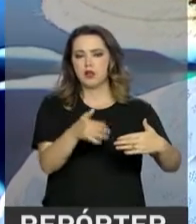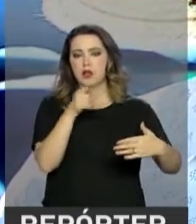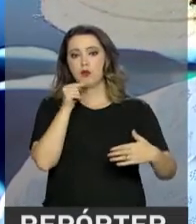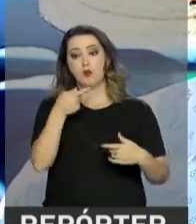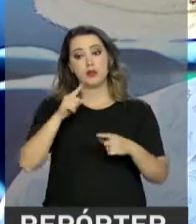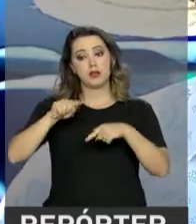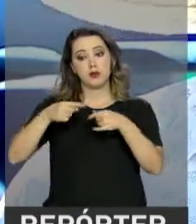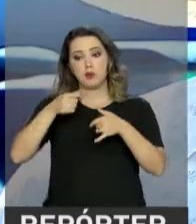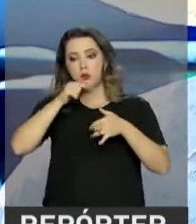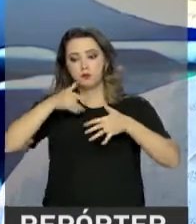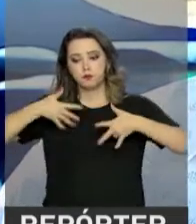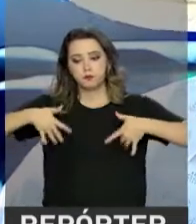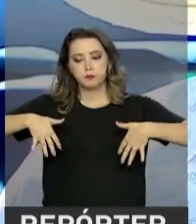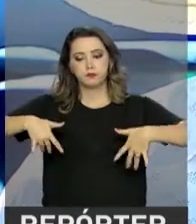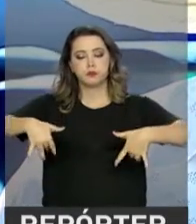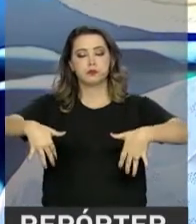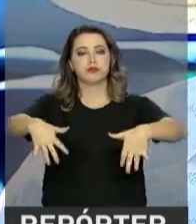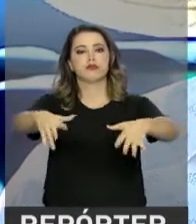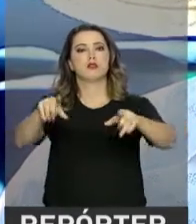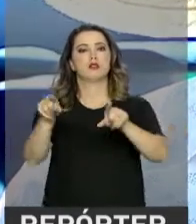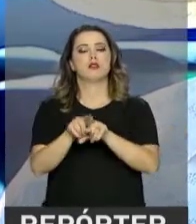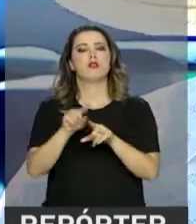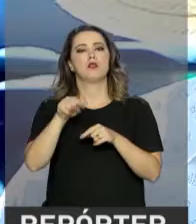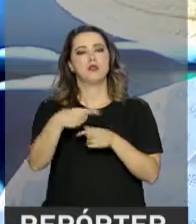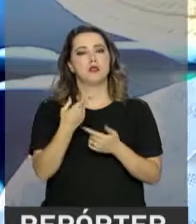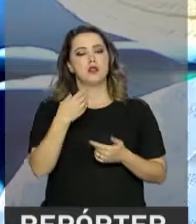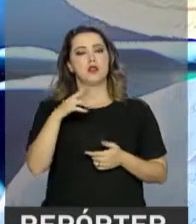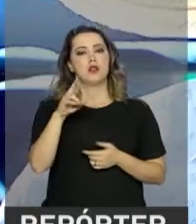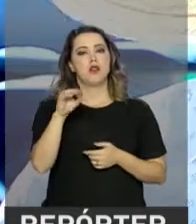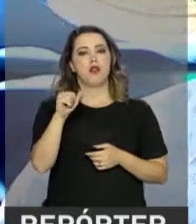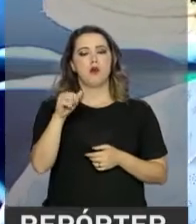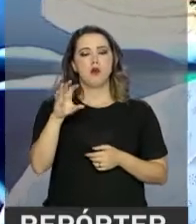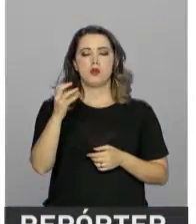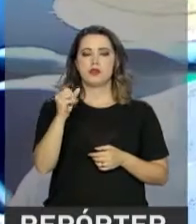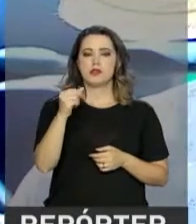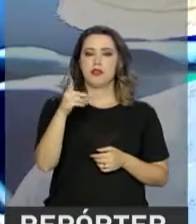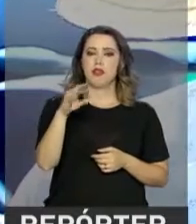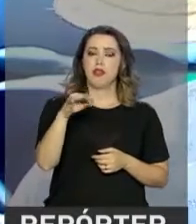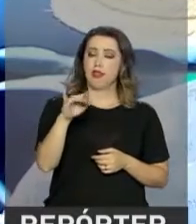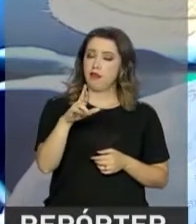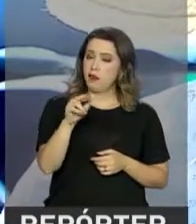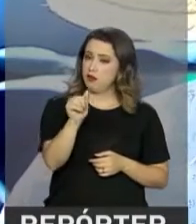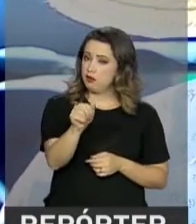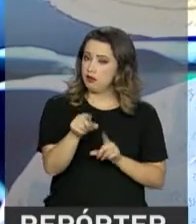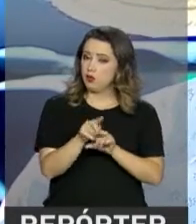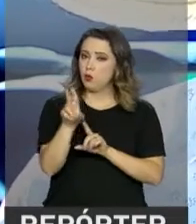irrigar. E a roçadeira? A roçadeira faz o serviço, né? Que ia fazer manual, faz com o trator, né? Torna mais